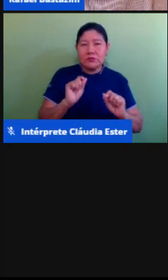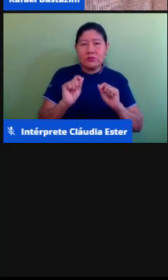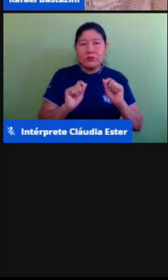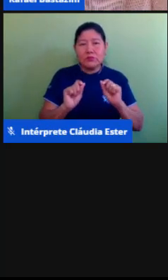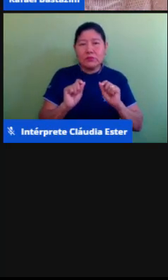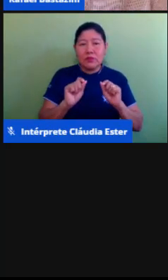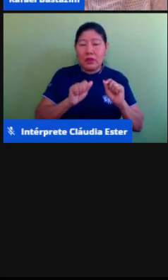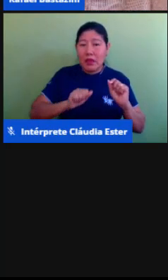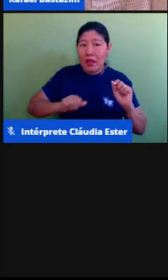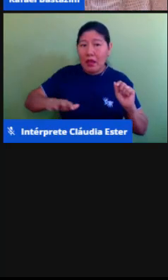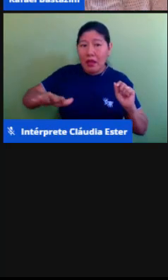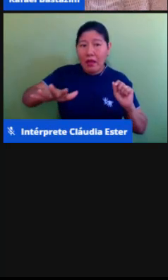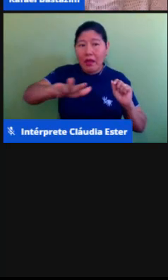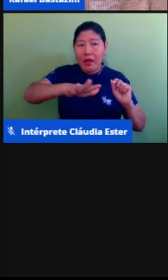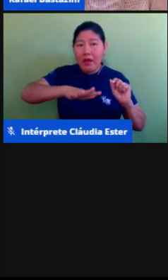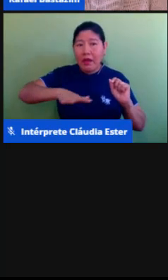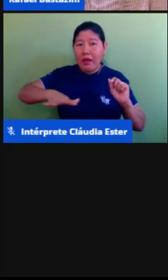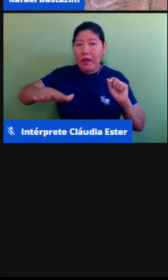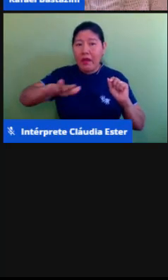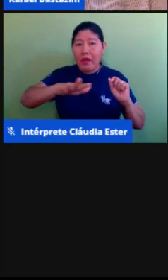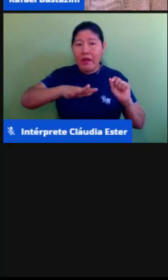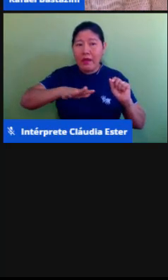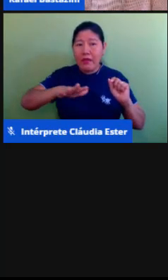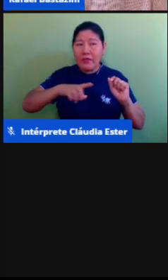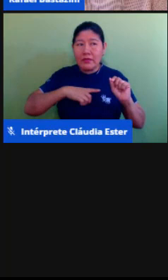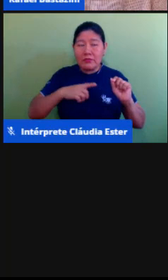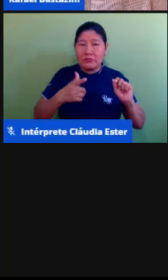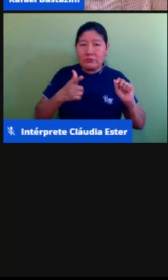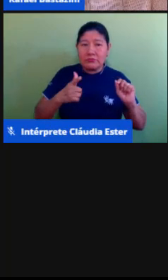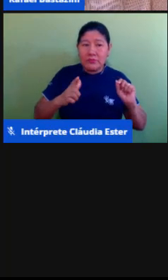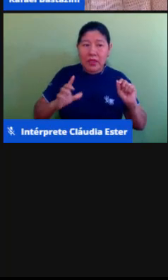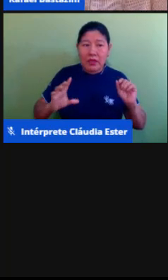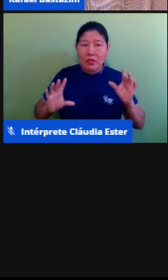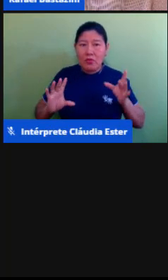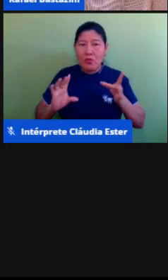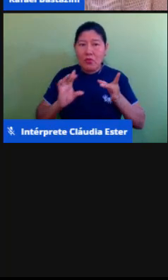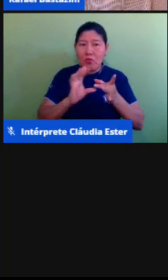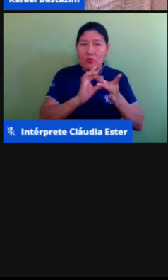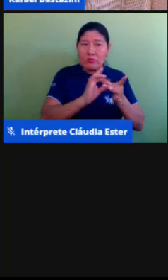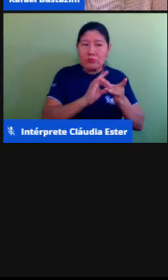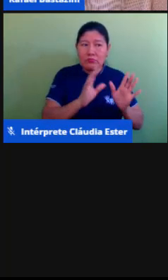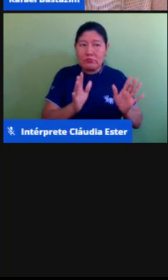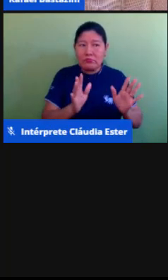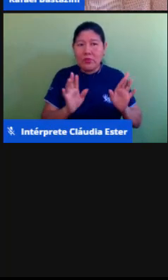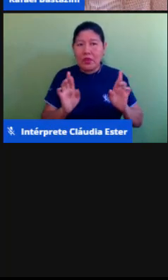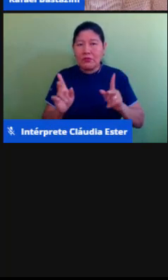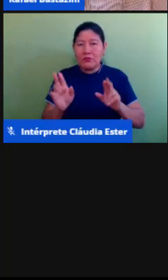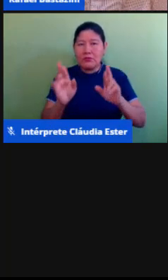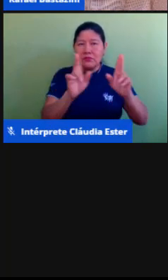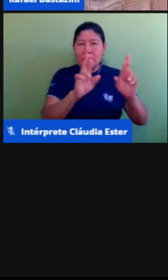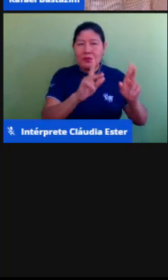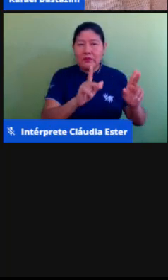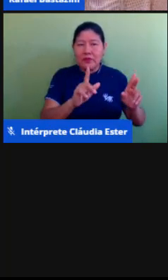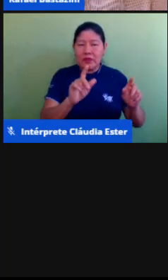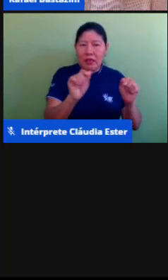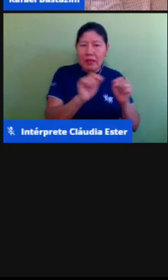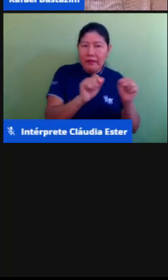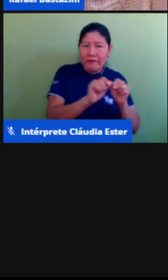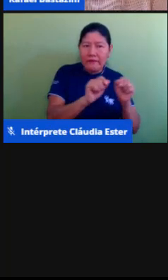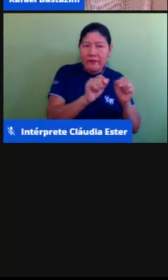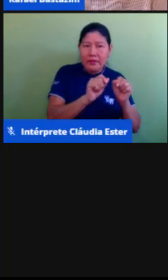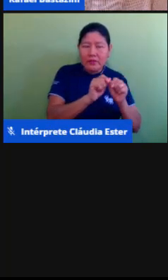espacial e temporal descontextualizada que ele vai falar. São constituídas basicamente